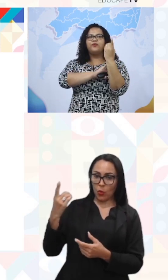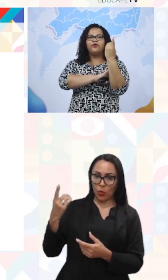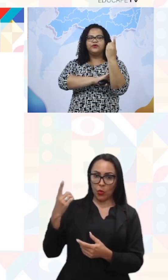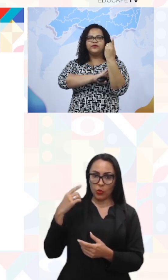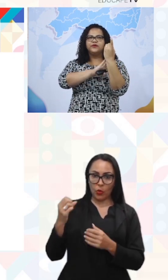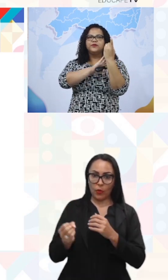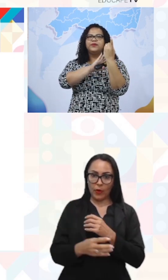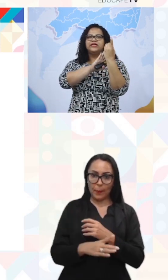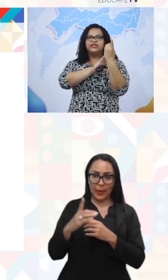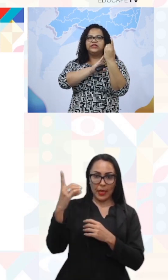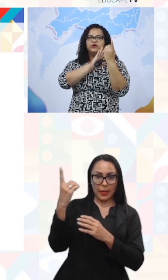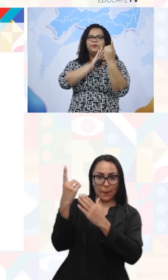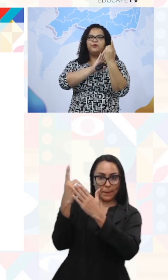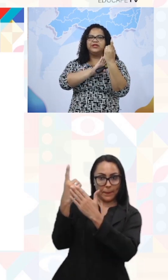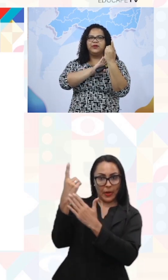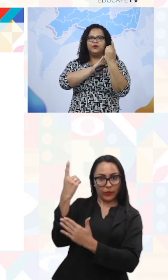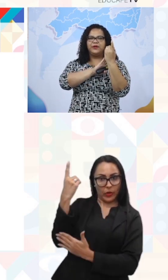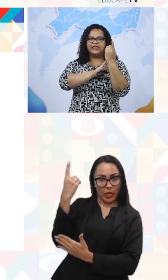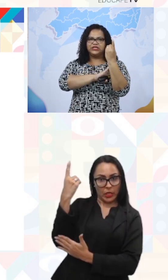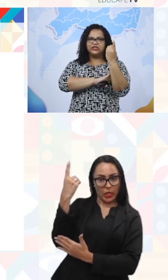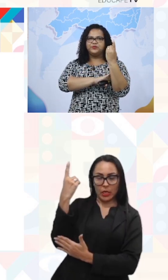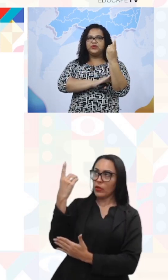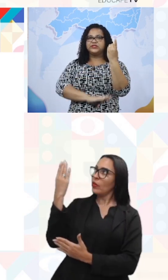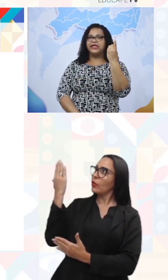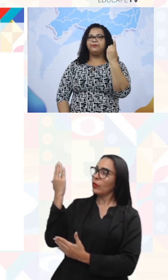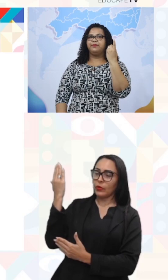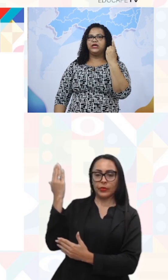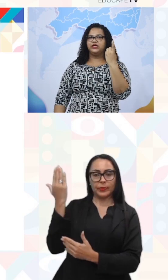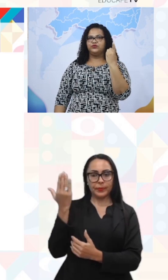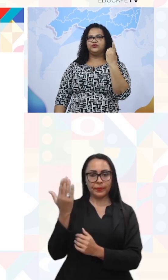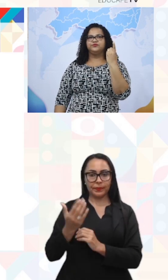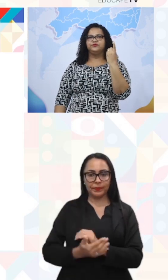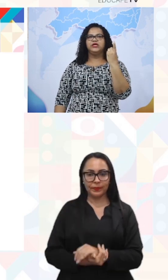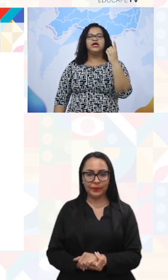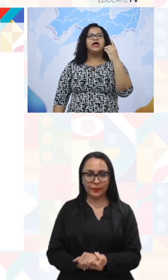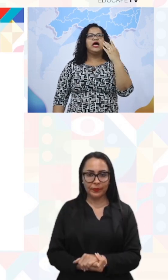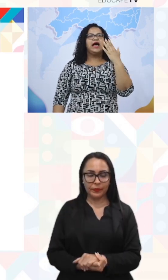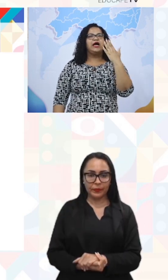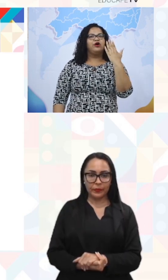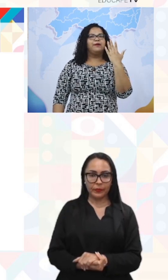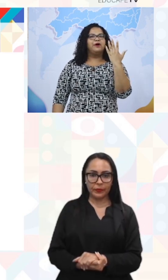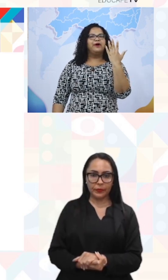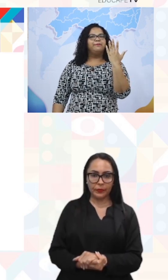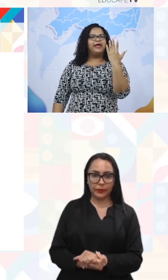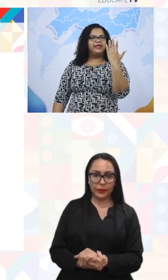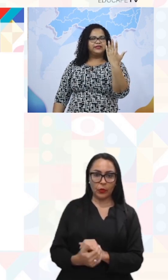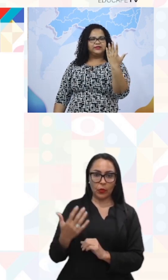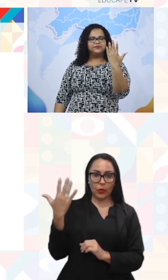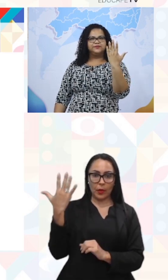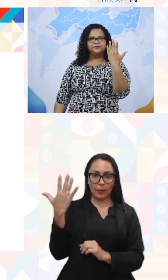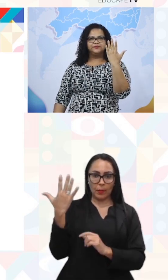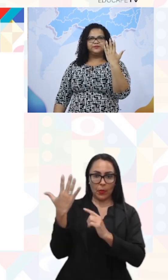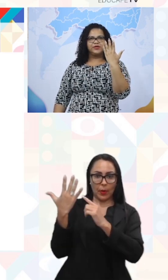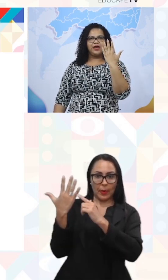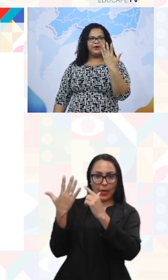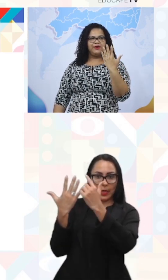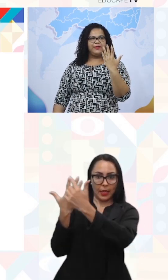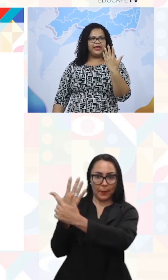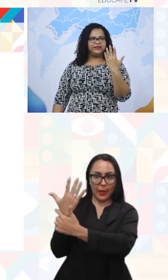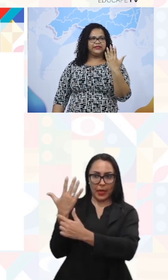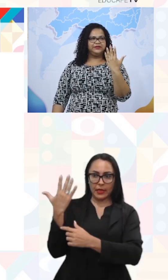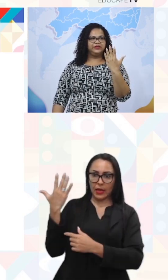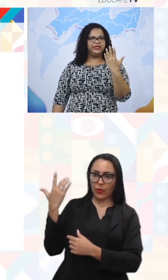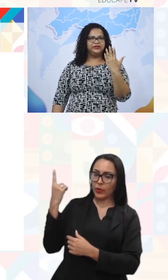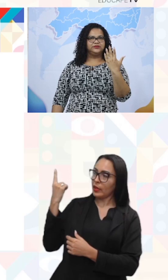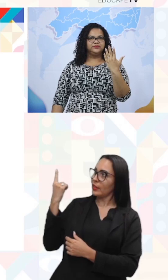o punho pra gente, com a palma da mão pra gente. Por isso que ele é branco. Agora a mão aberta. A mão